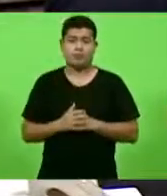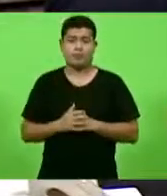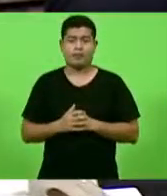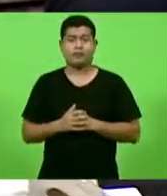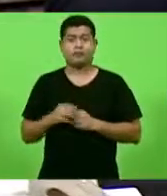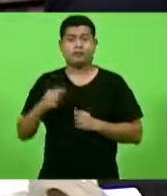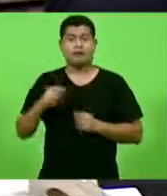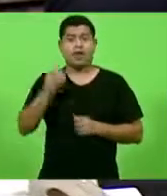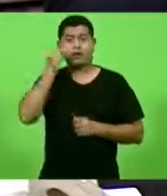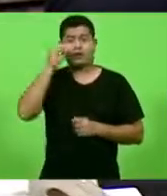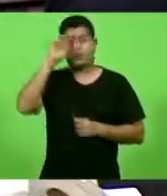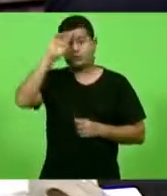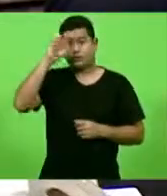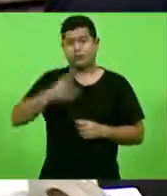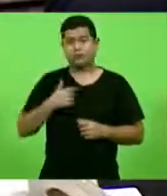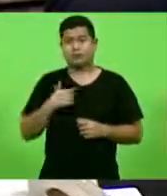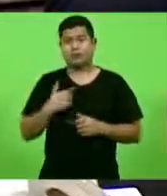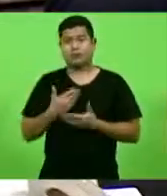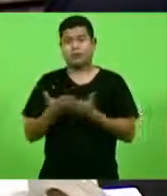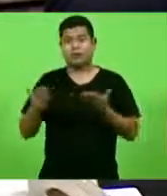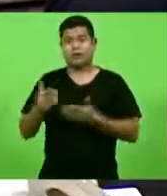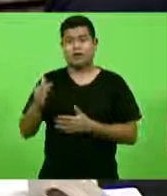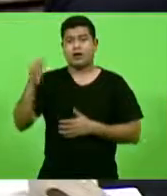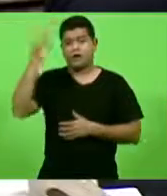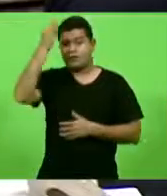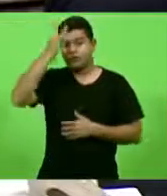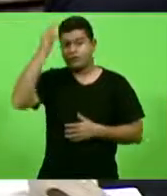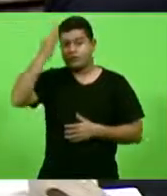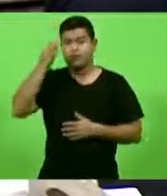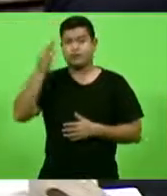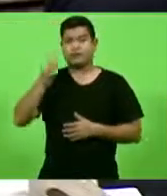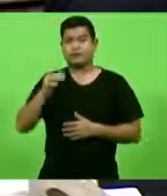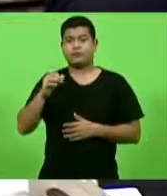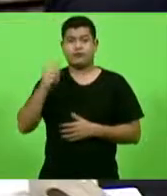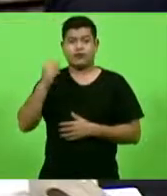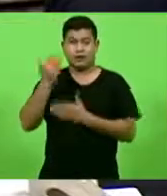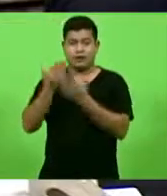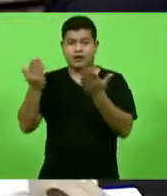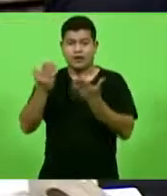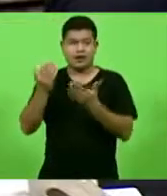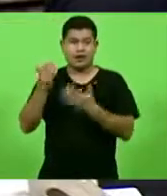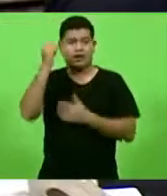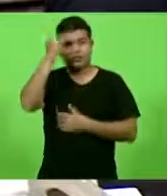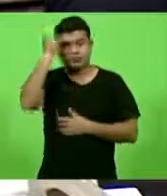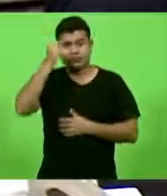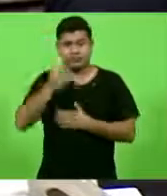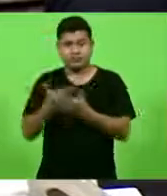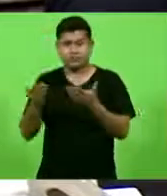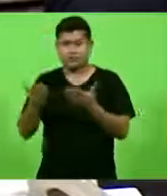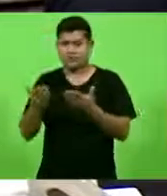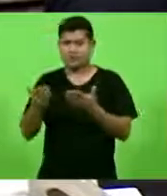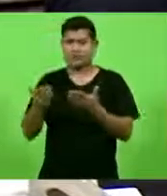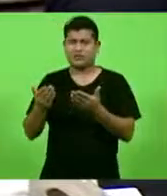o problema do Brasil criando filosofia e sociologia para as cadeiras de ensino médio. Nós temos,